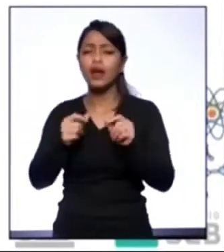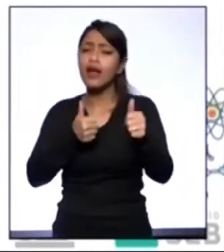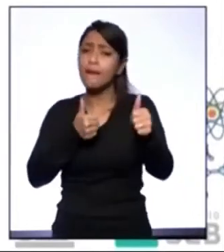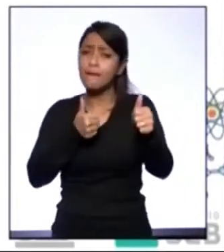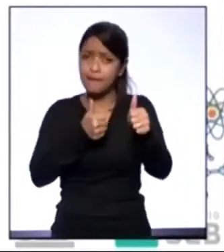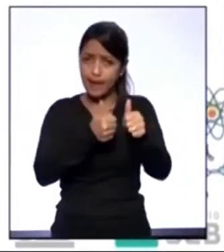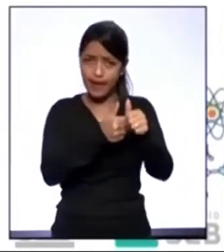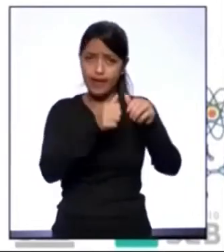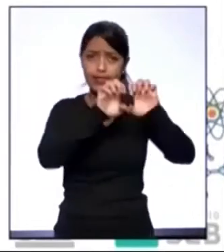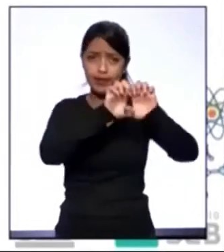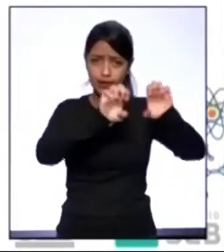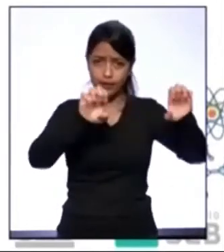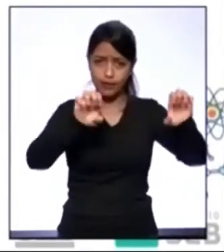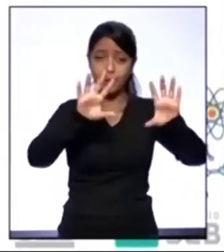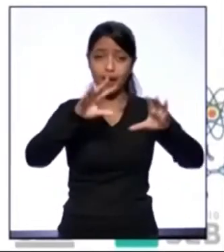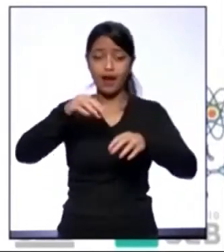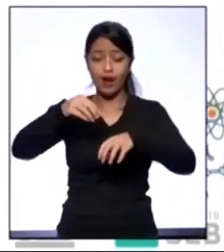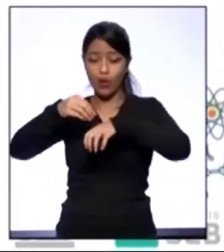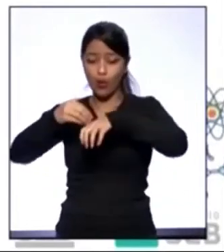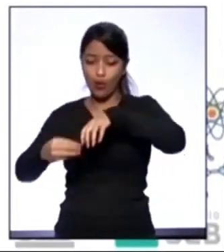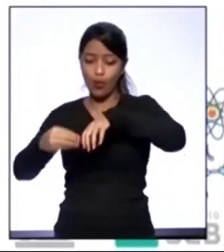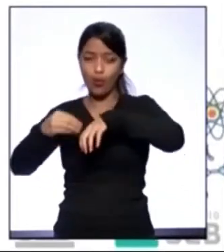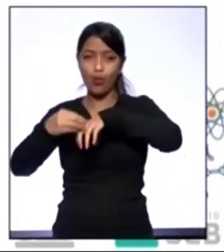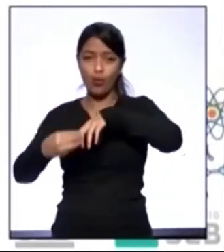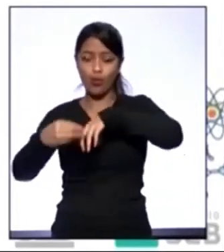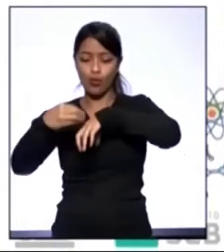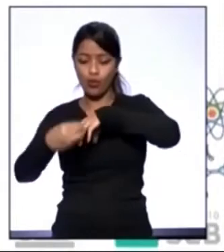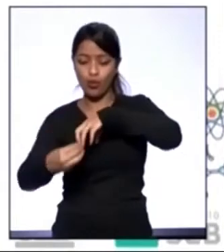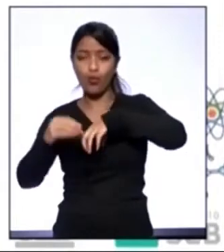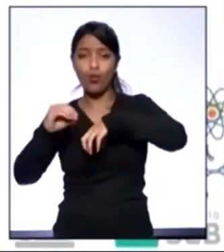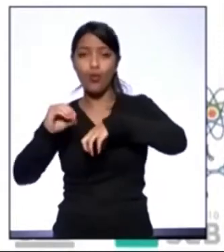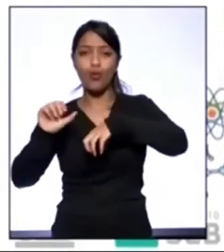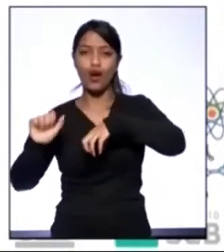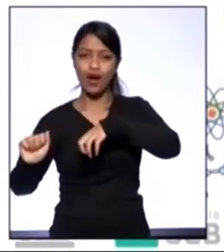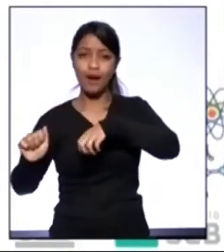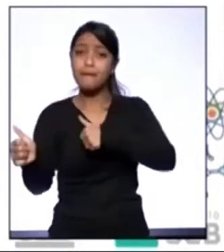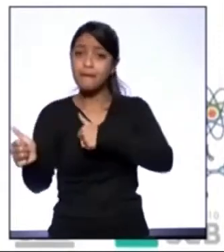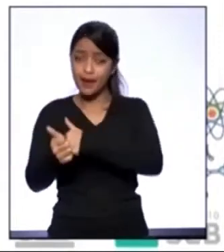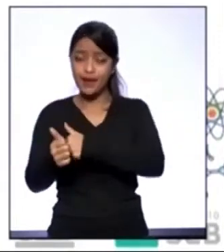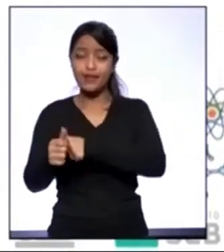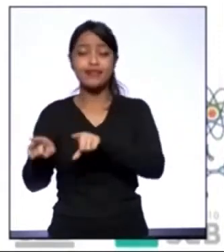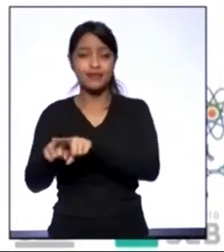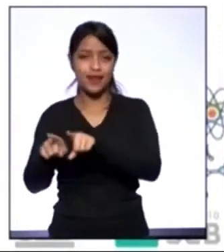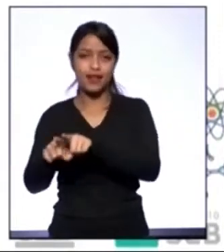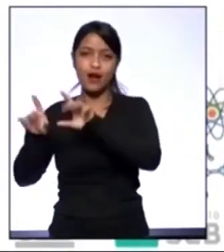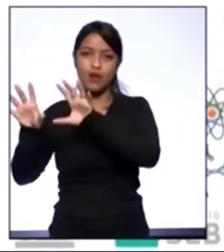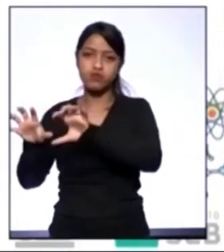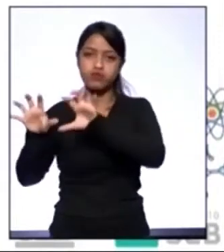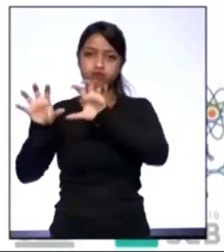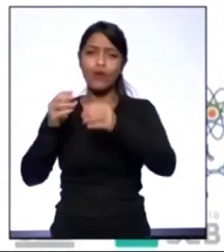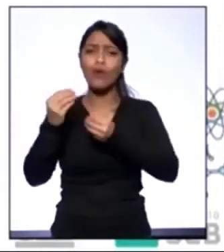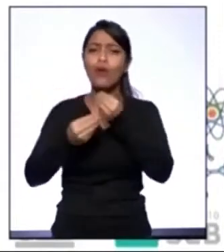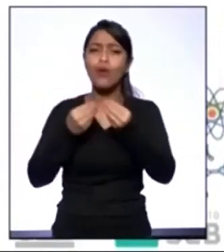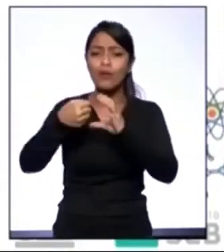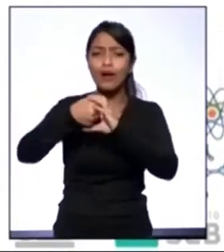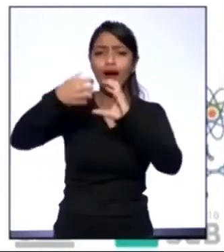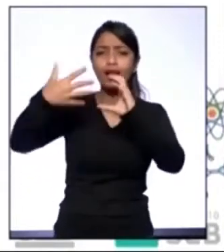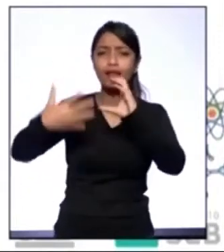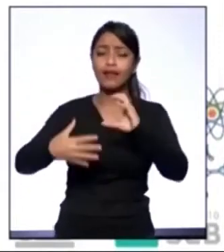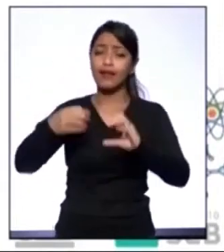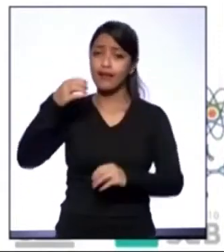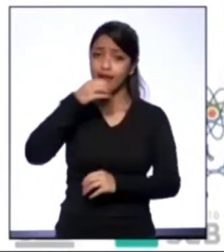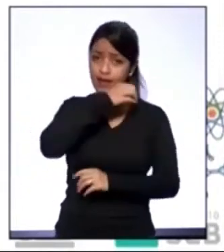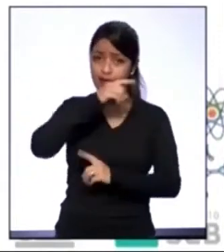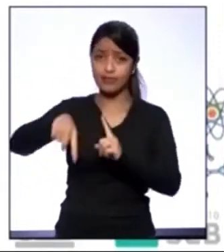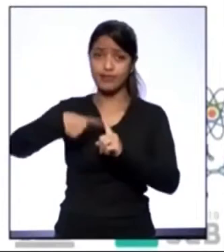massa atlântica, significa que ela se formou onde? Na fachada do Oceano Atlântico. Então ela é quente e úmida, característica dessa massa de